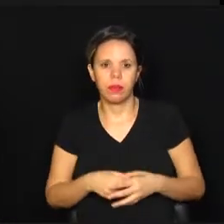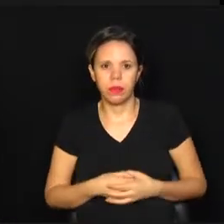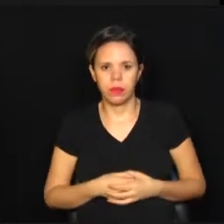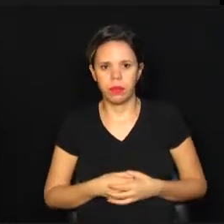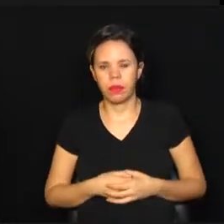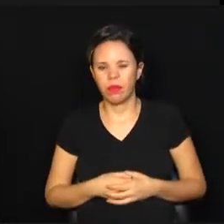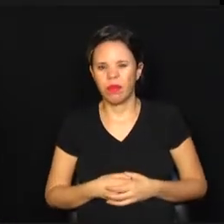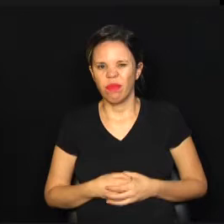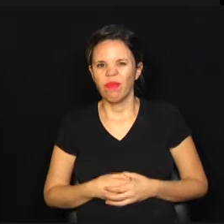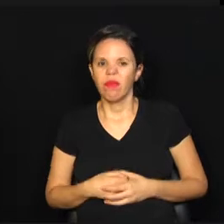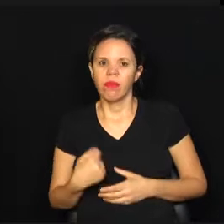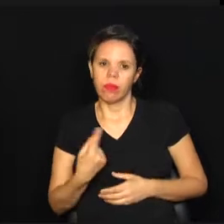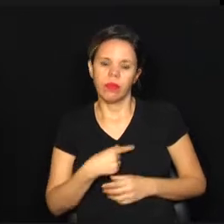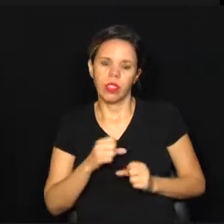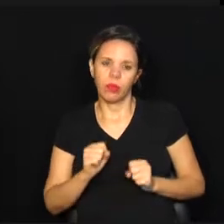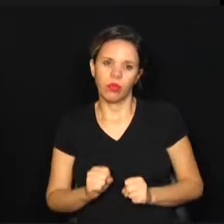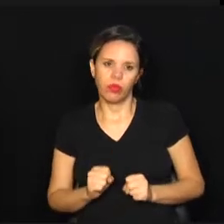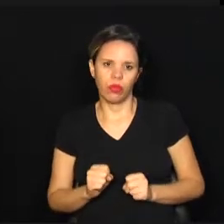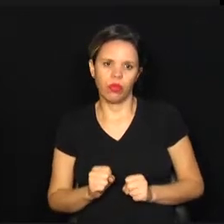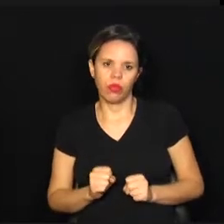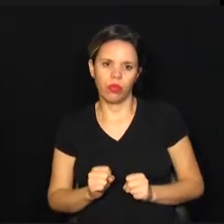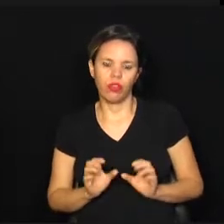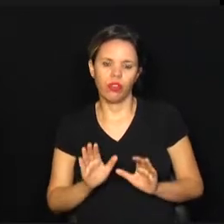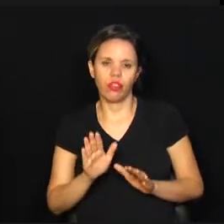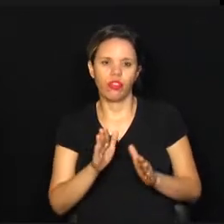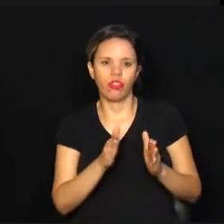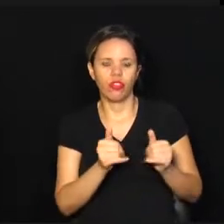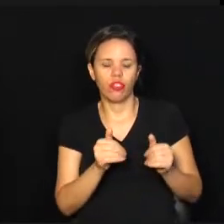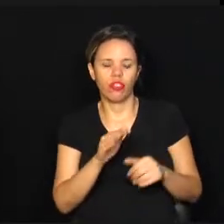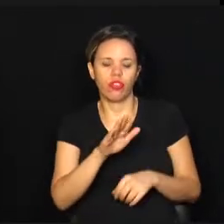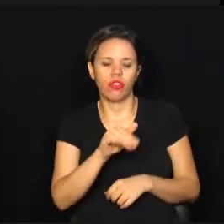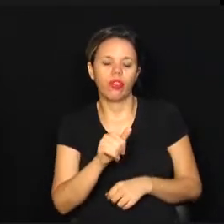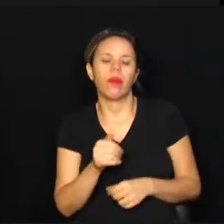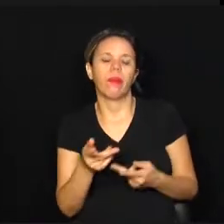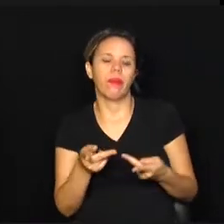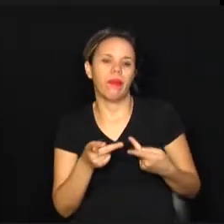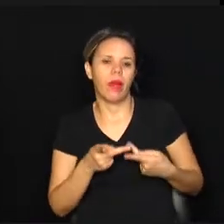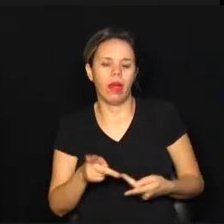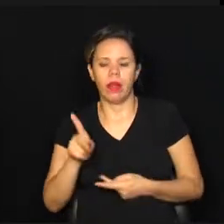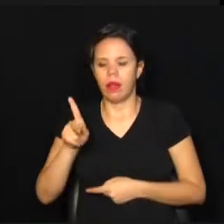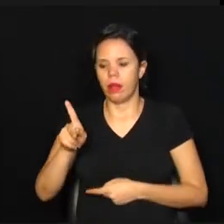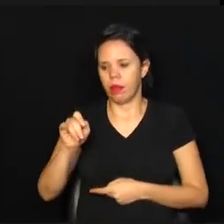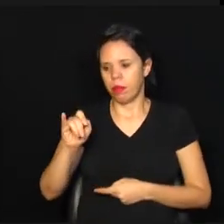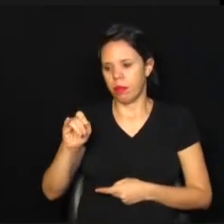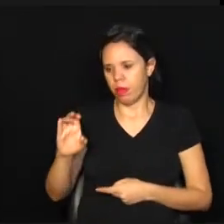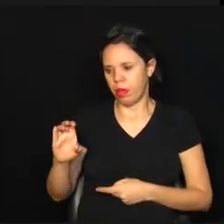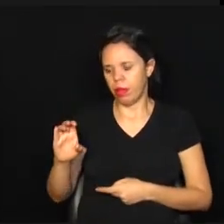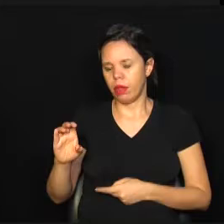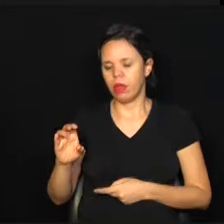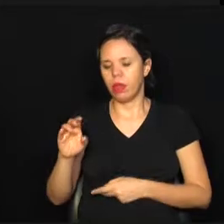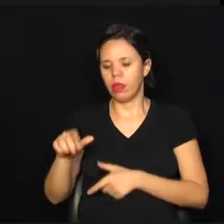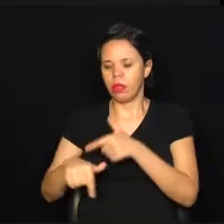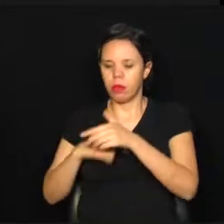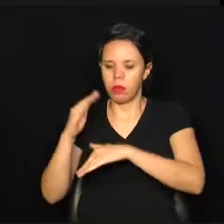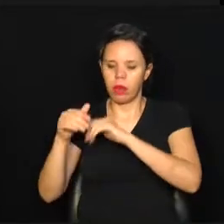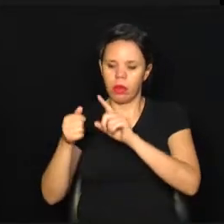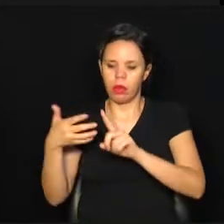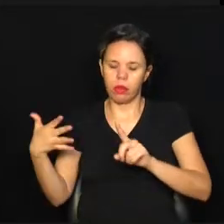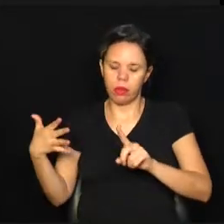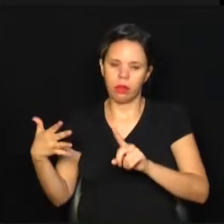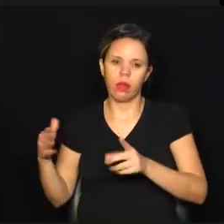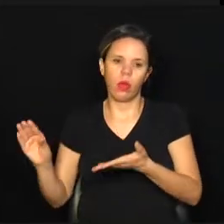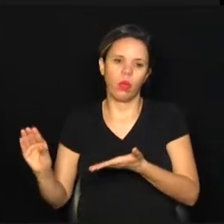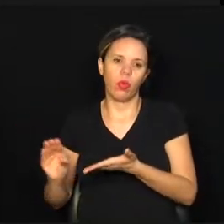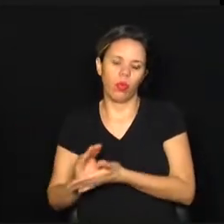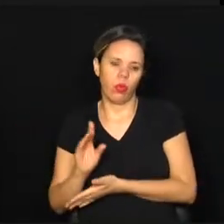Então, a gente poderia, de repente, chamar a equipe do PIC para explorar um pouquinho os trabalhos e os projetos que estão buscando recursos